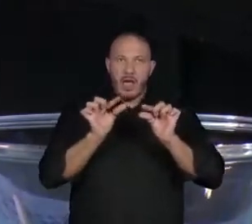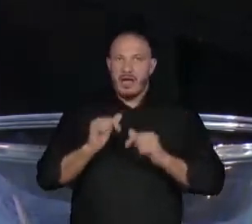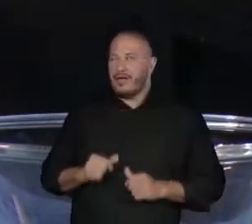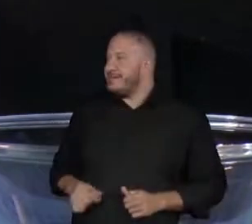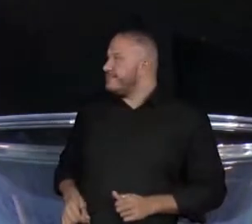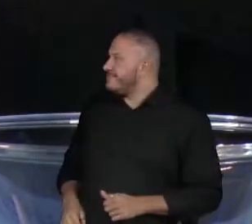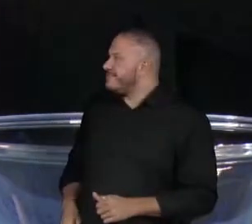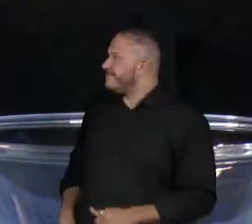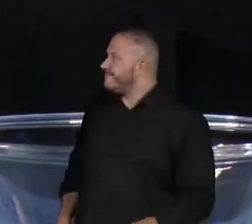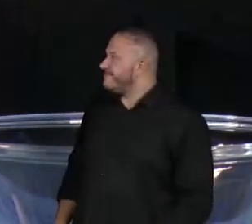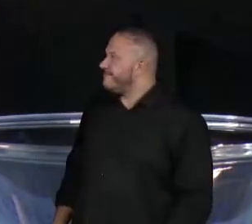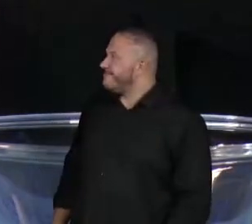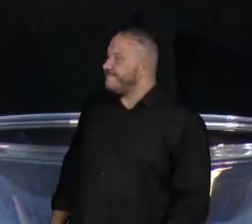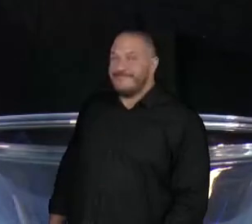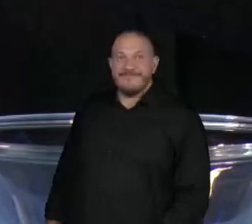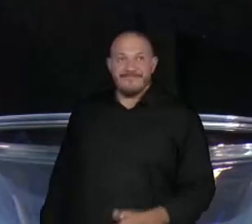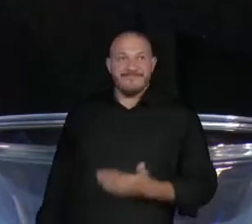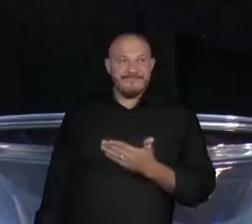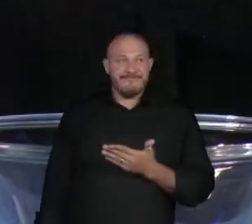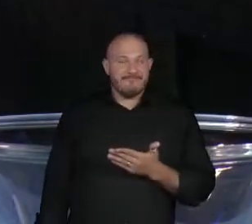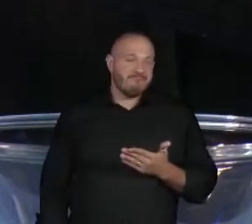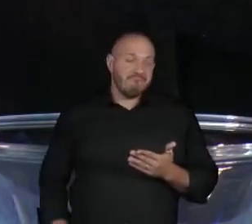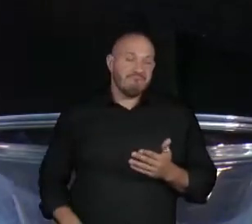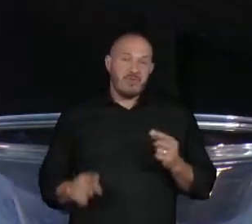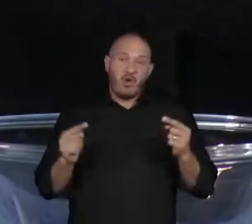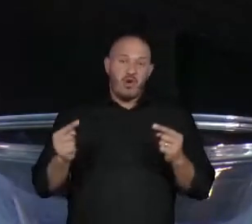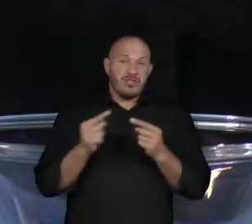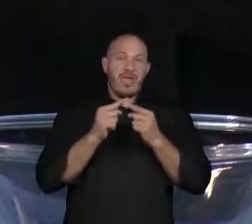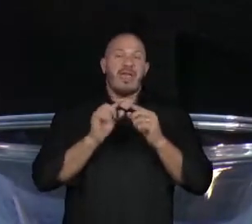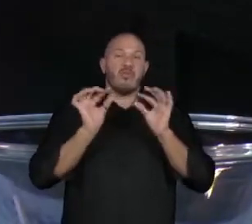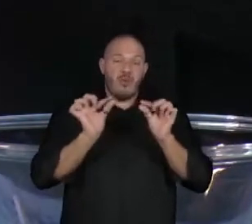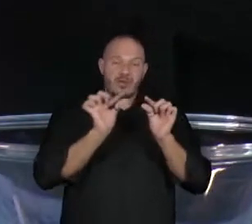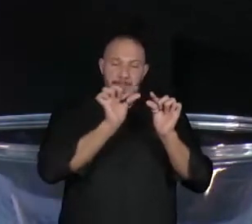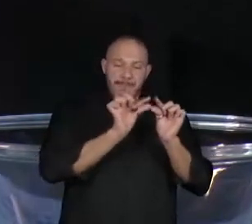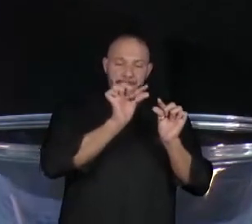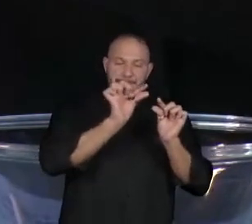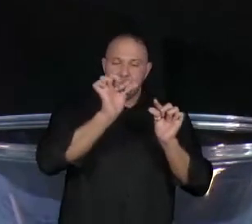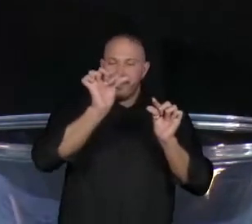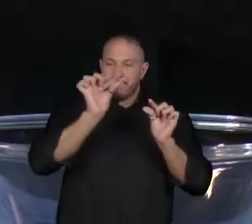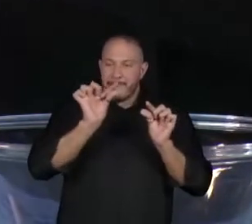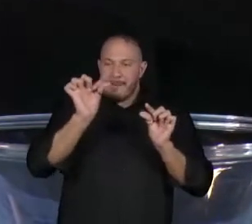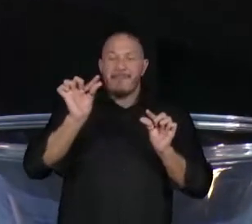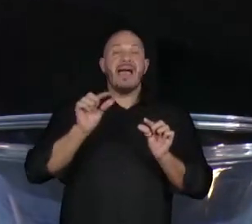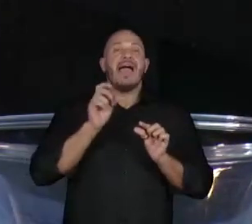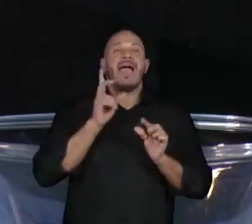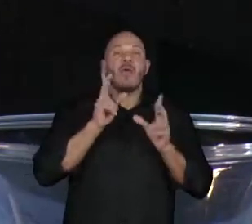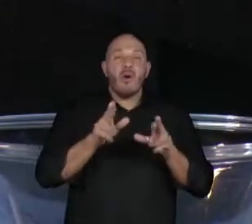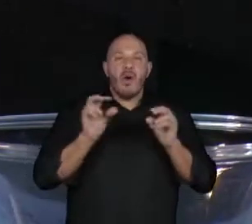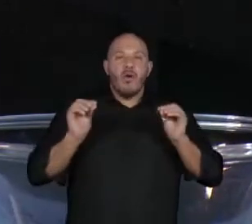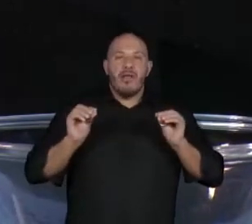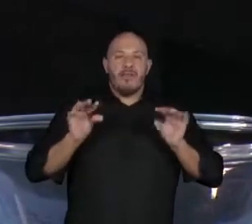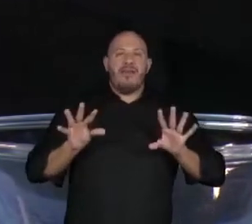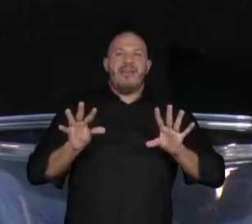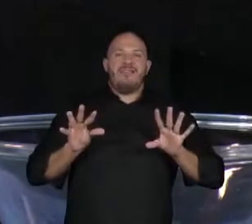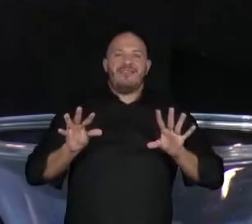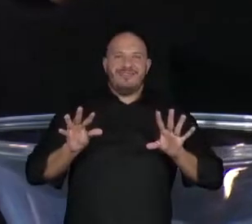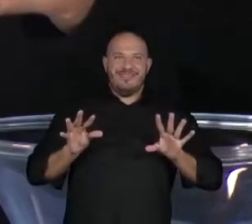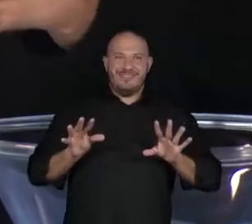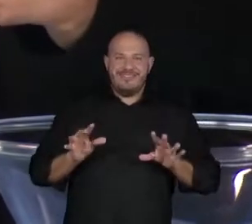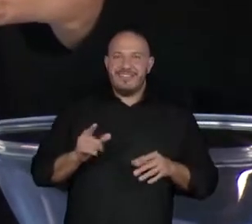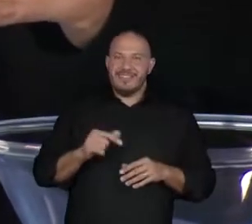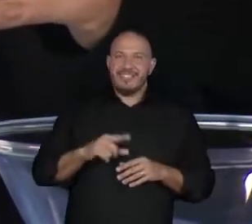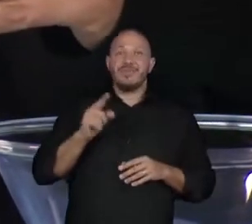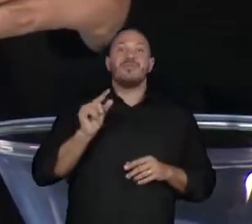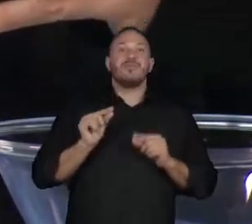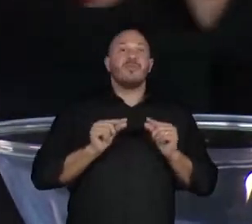só, que vão servir como se fossem os pixels ligados. E aí a gente formou o que